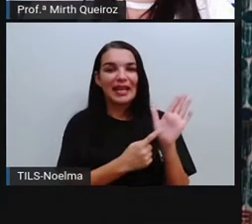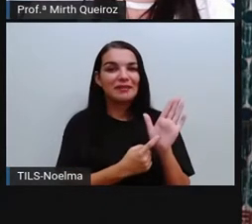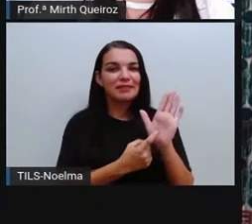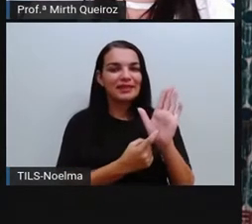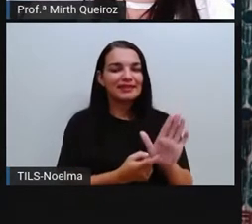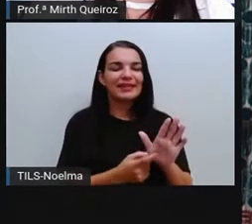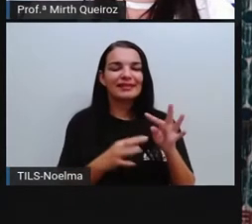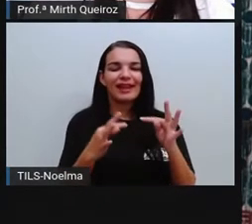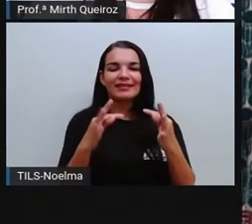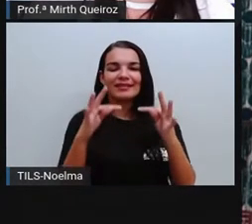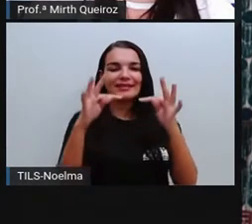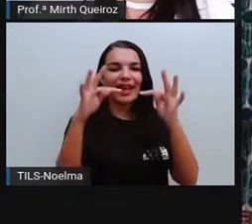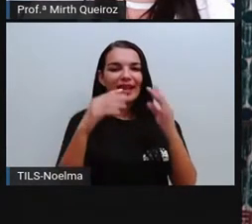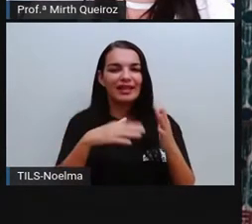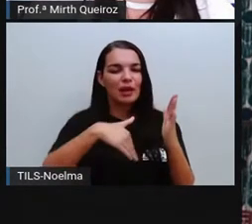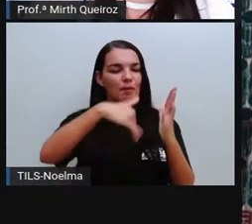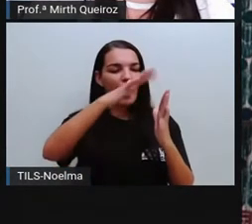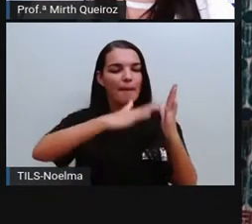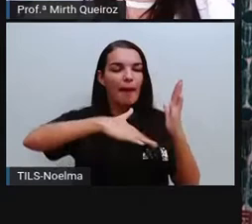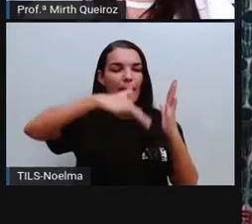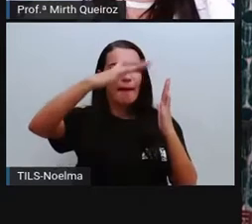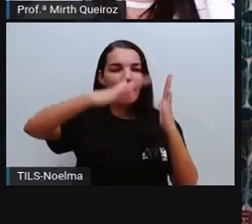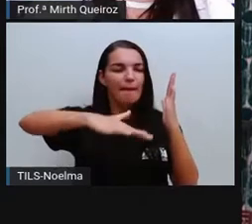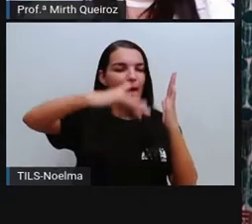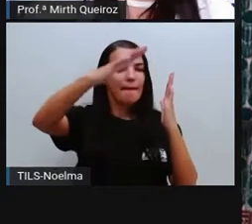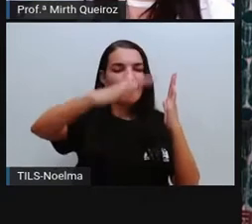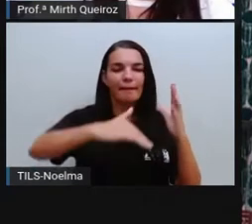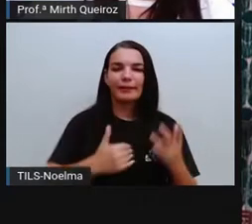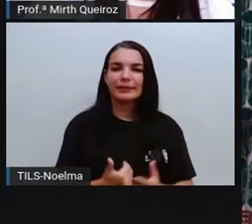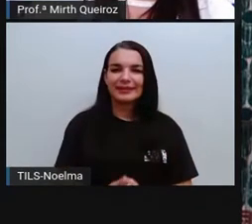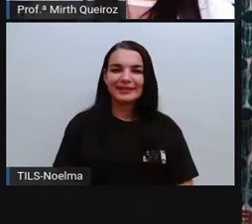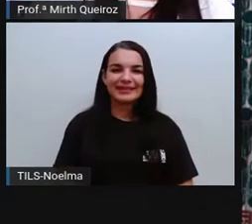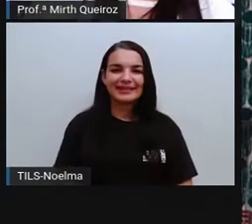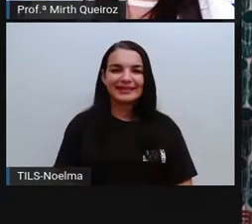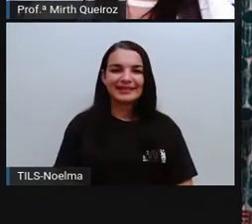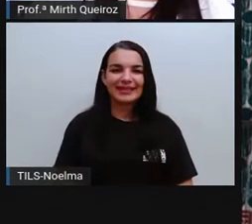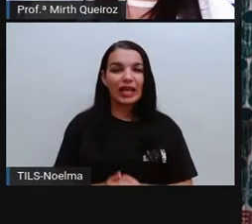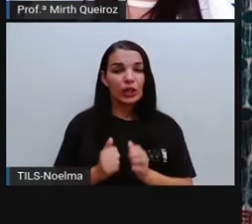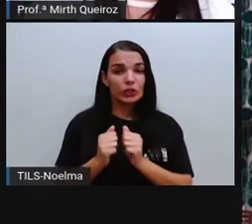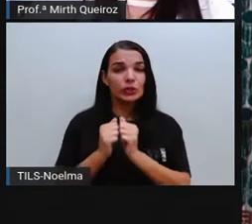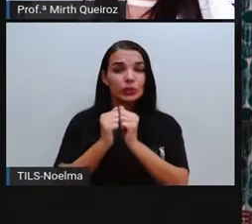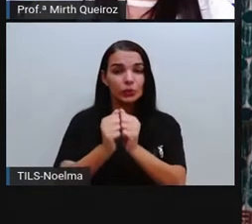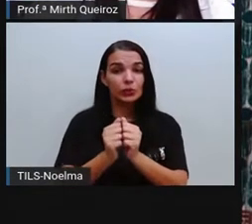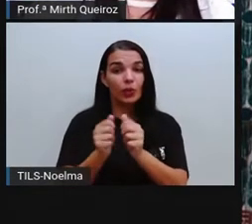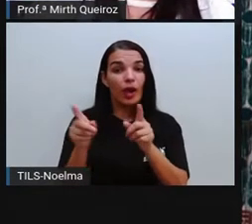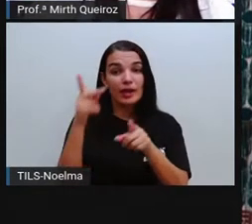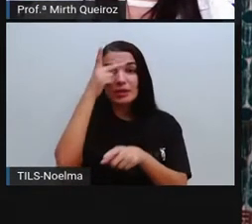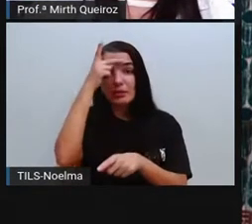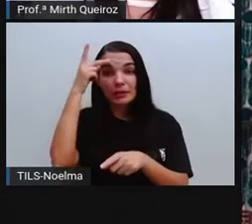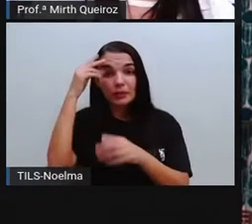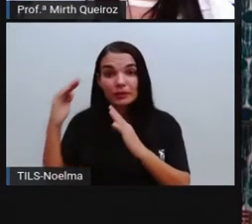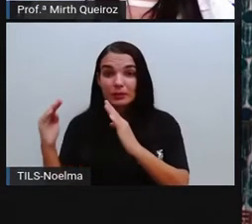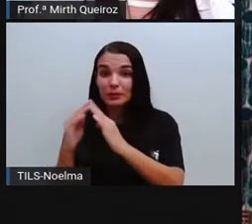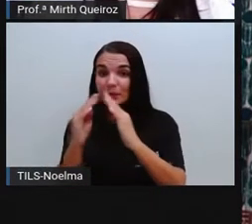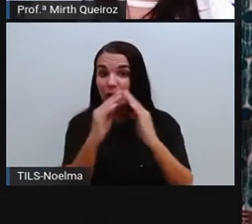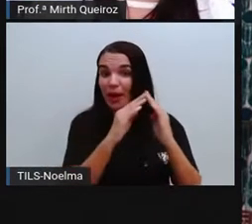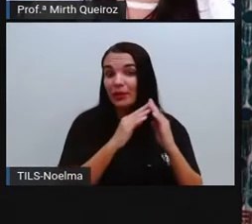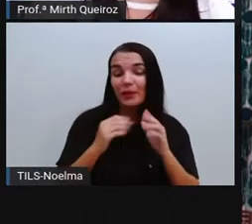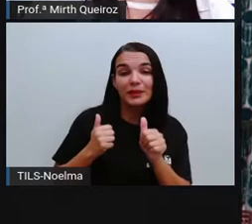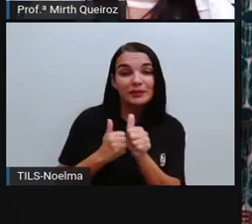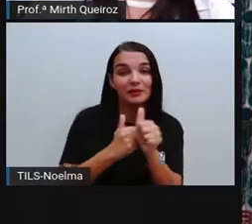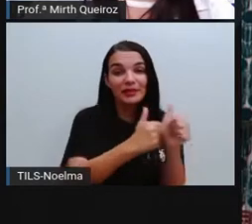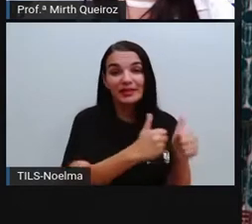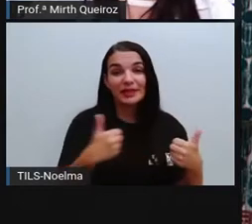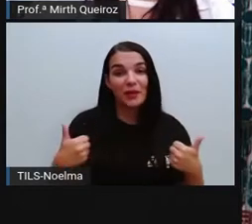essa técnica de stencil, que foi utilizada pela artista, né? Juntamente aí com os